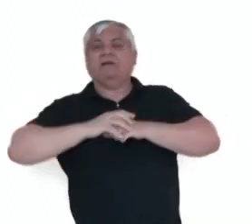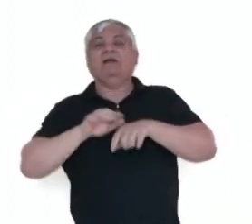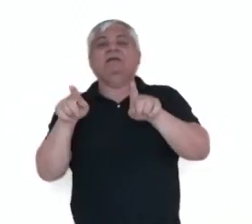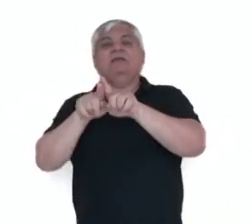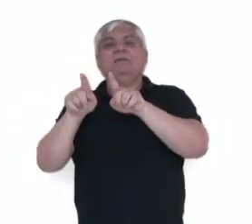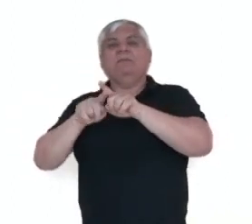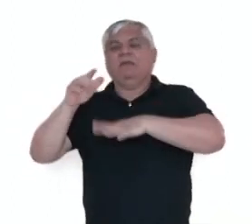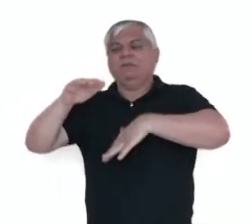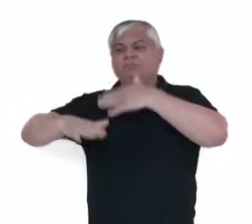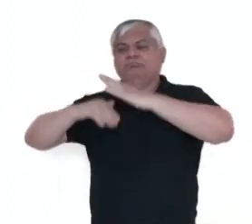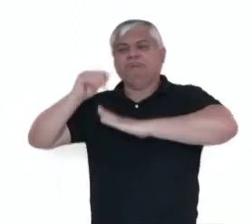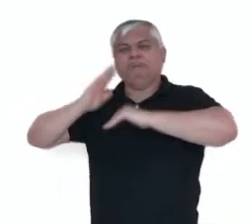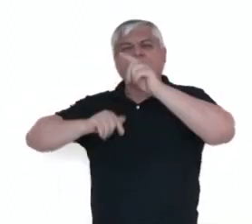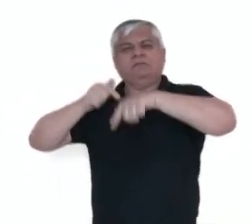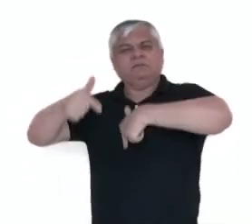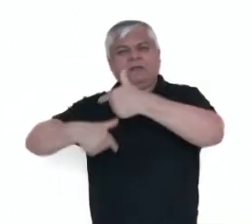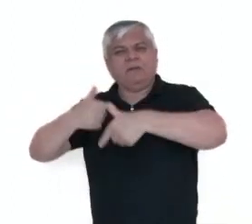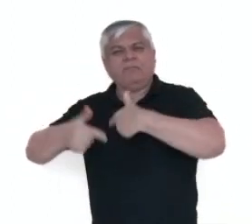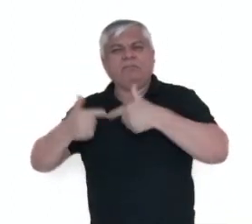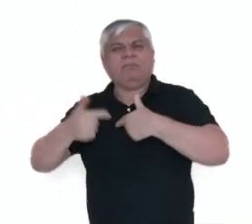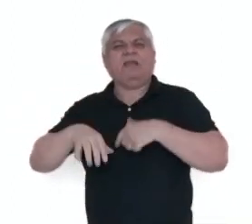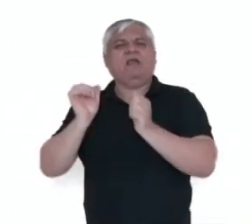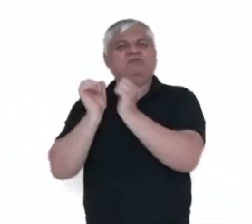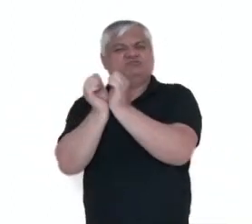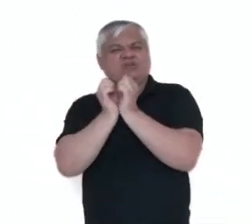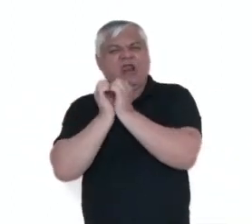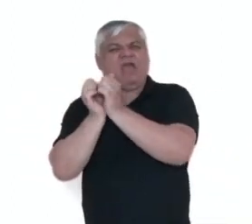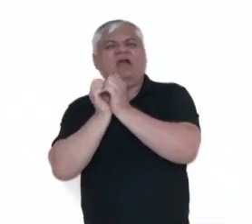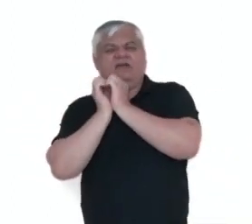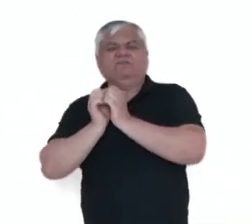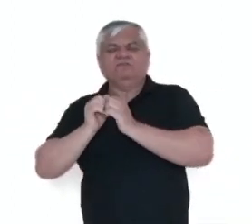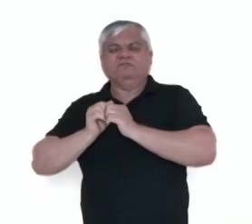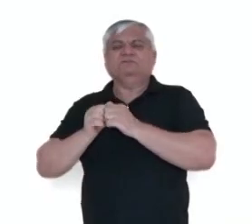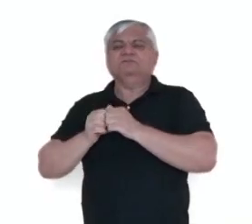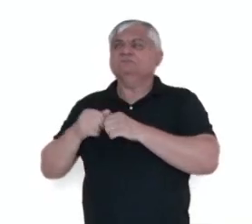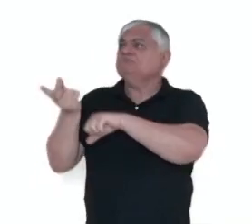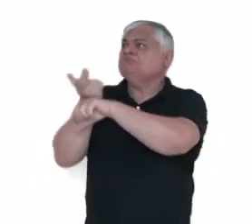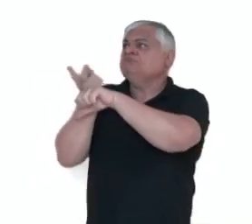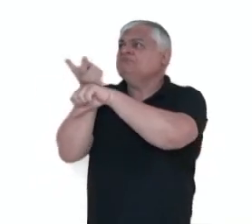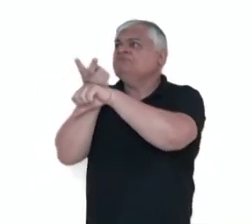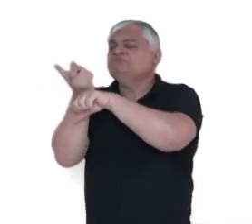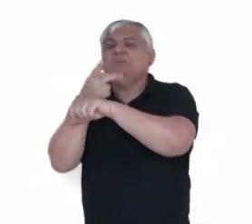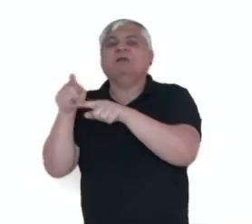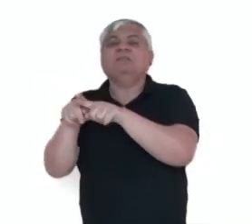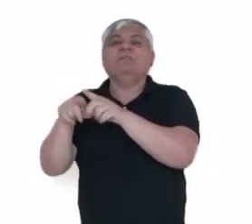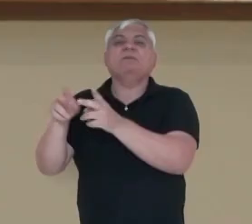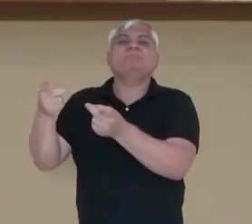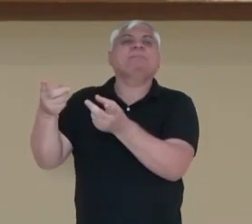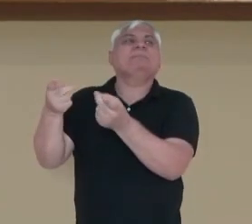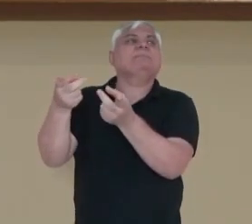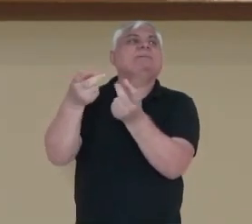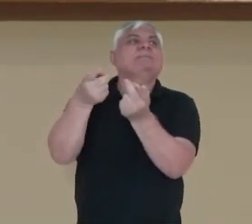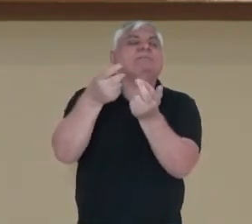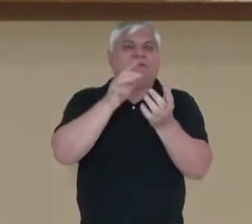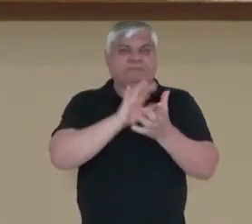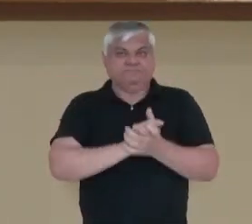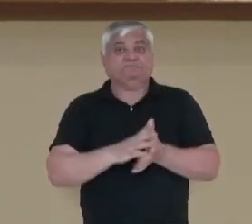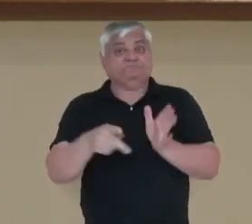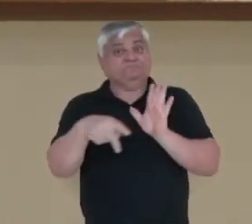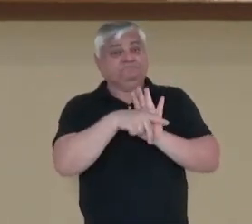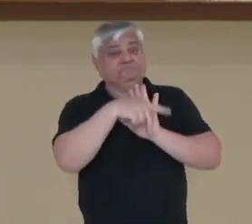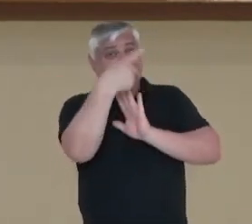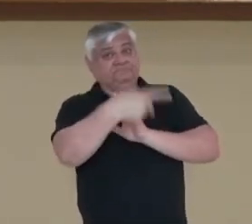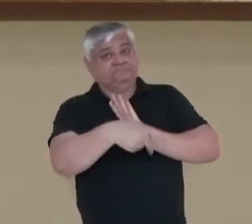obra barata, inclusive, ou escrava, e mercados consumidores. Isso tudo fazia